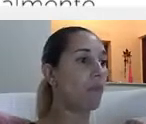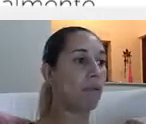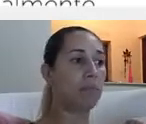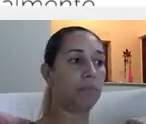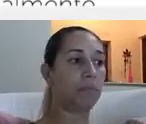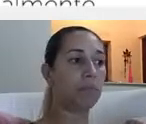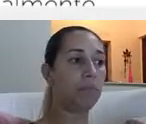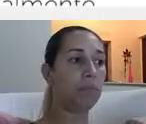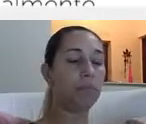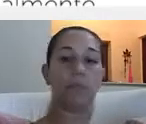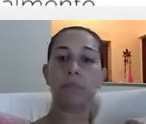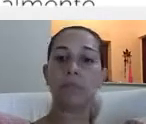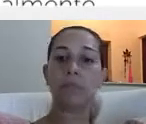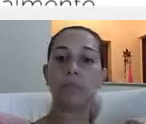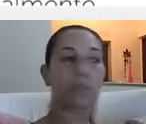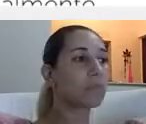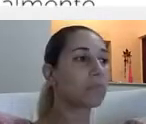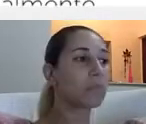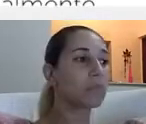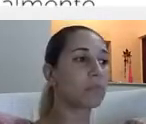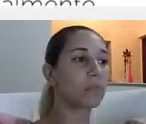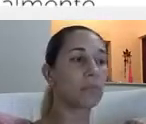para vocês uma atividade.